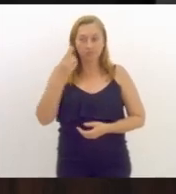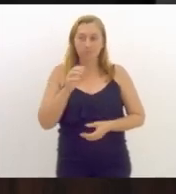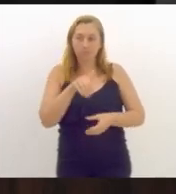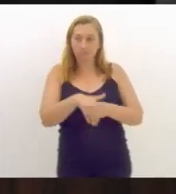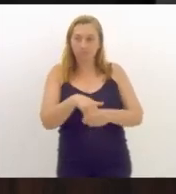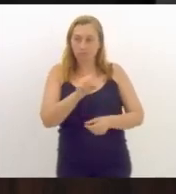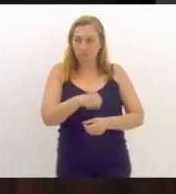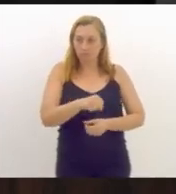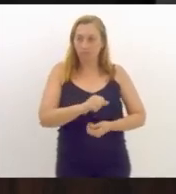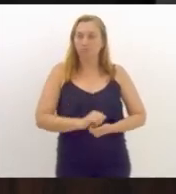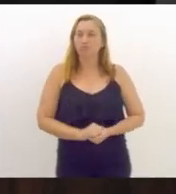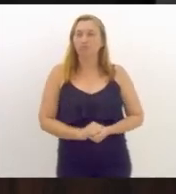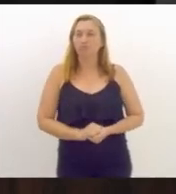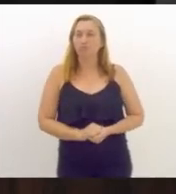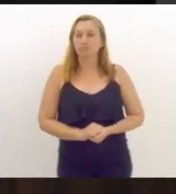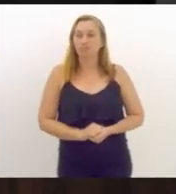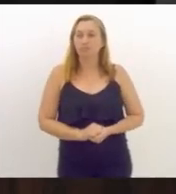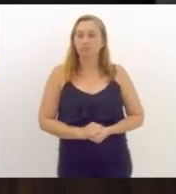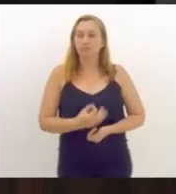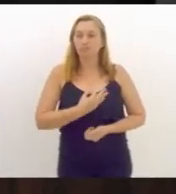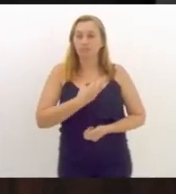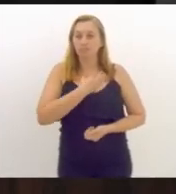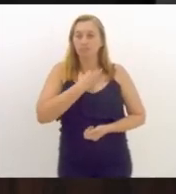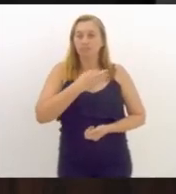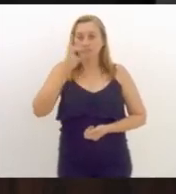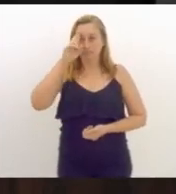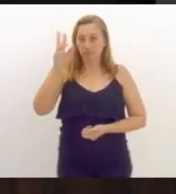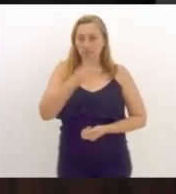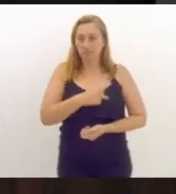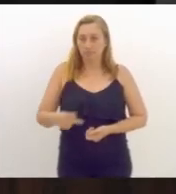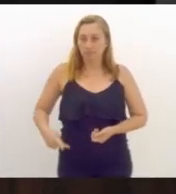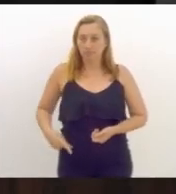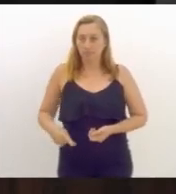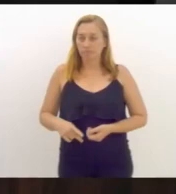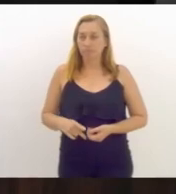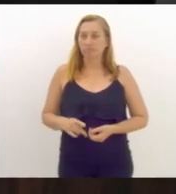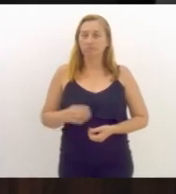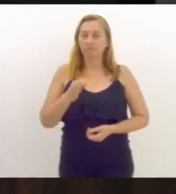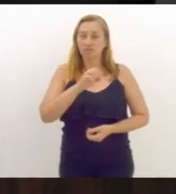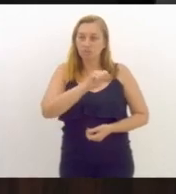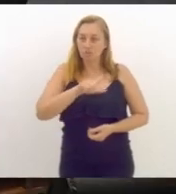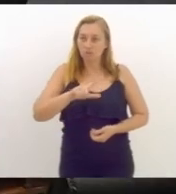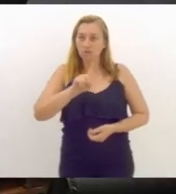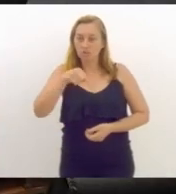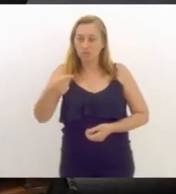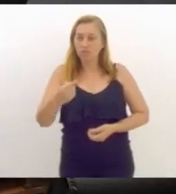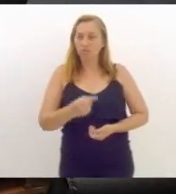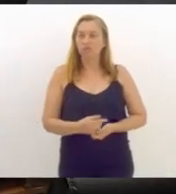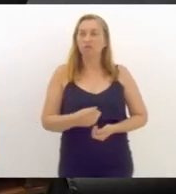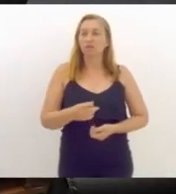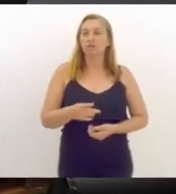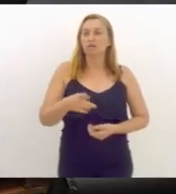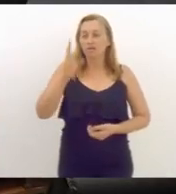que votaram favorávelmente a medalha Presidente Samuel e depois de deputado